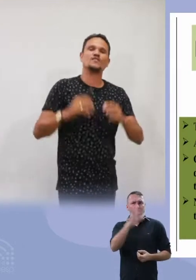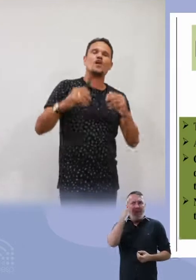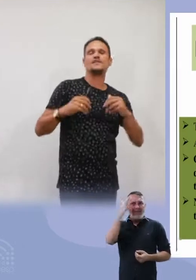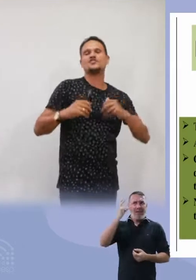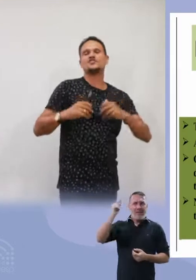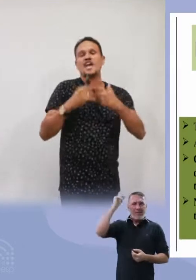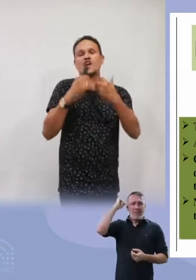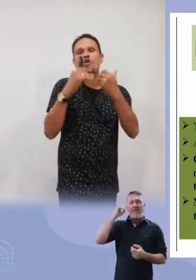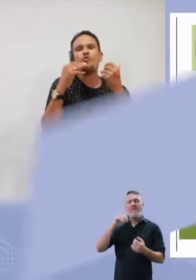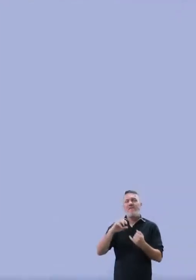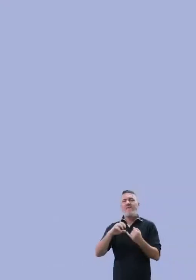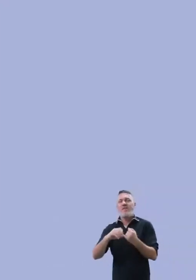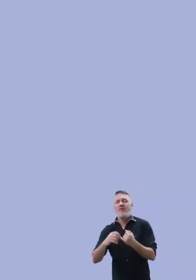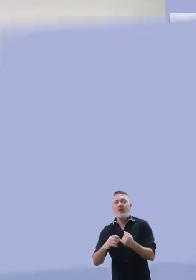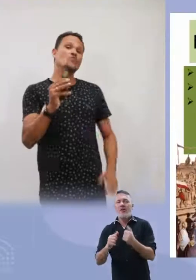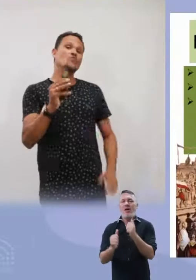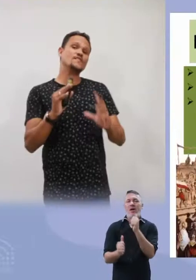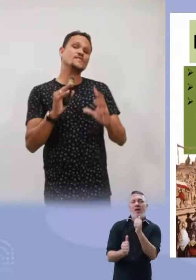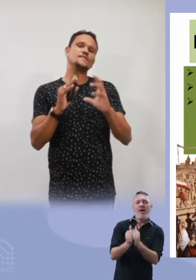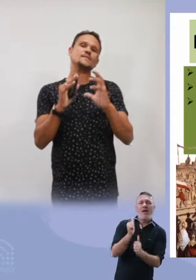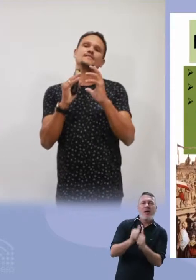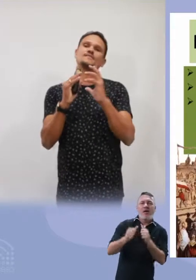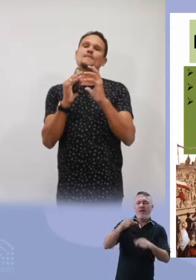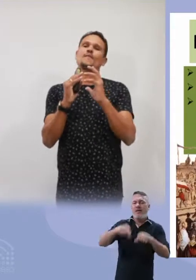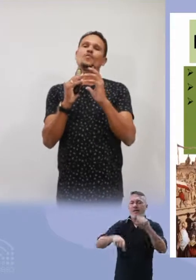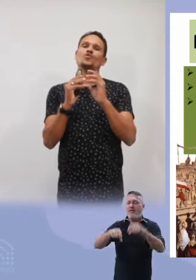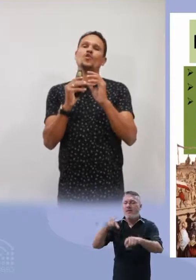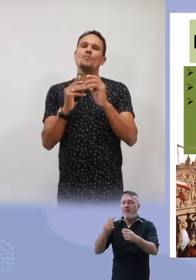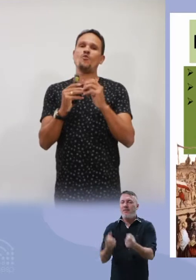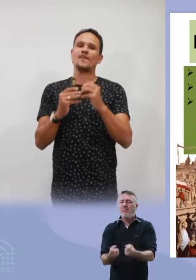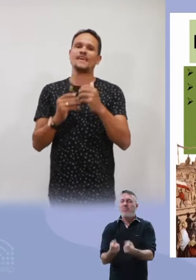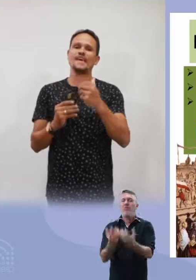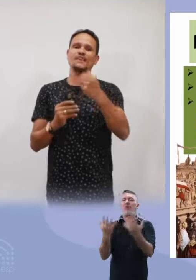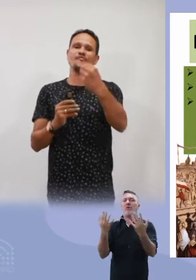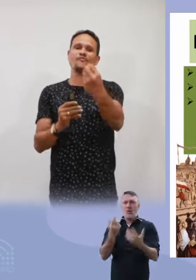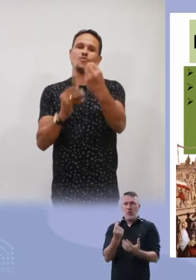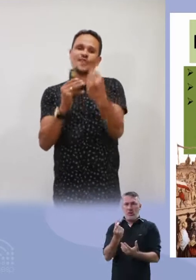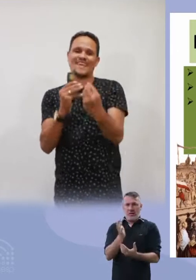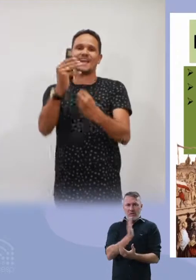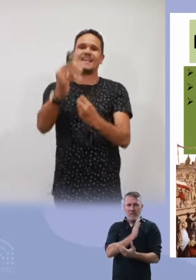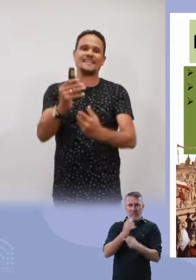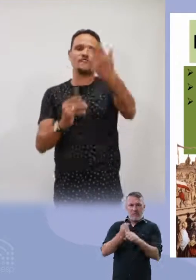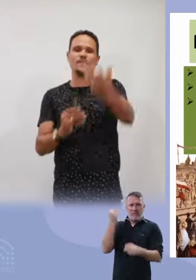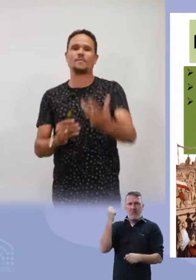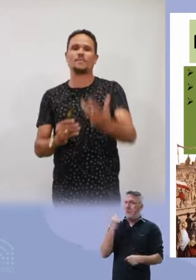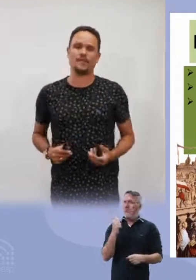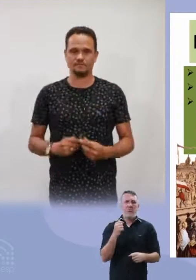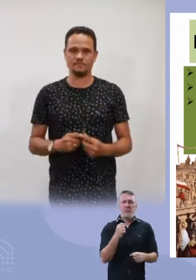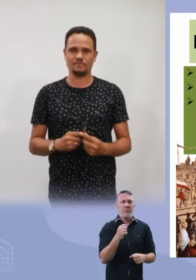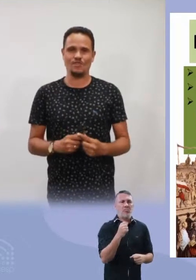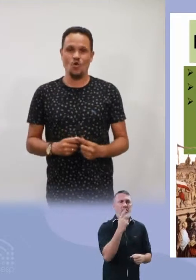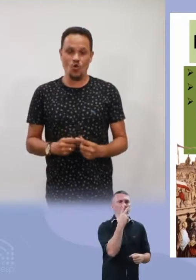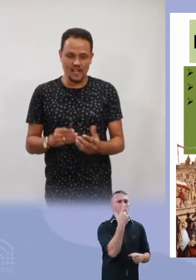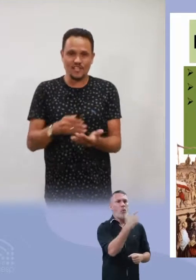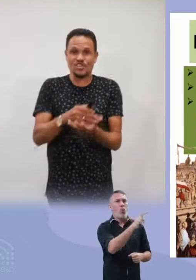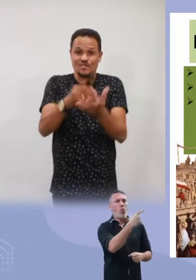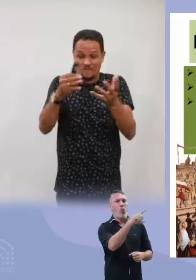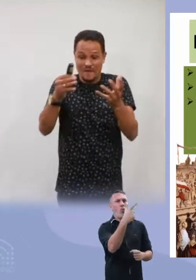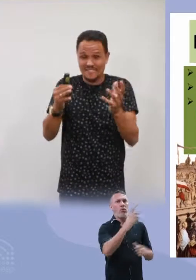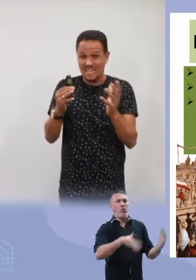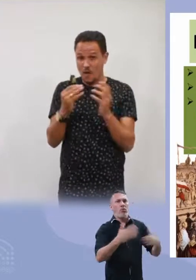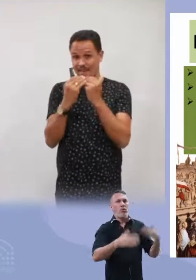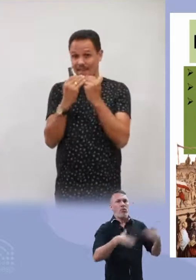vamos dar o nome de enclose. Então, o que você precisa saber, meu aluno? Por que a Inglaterra foi a primeira? O que